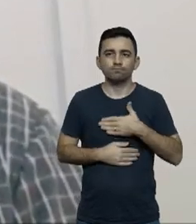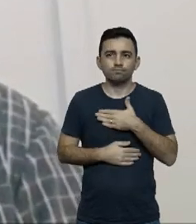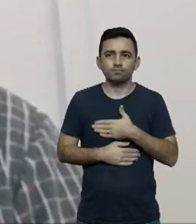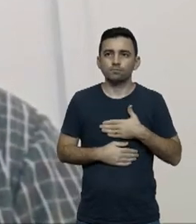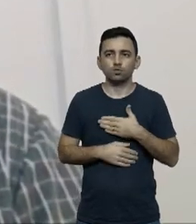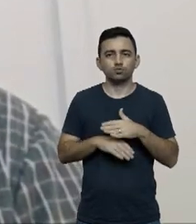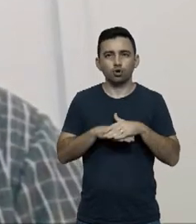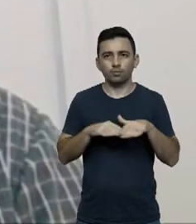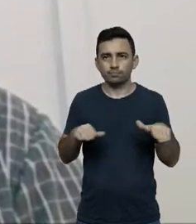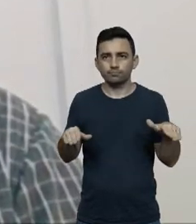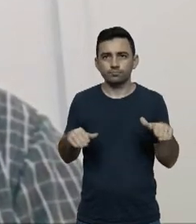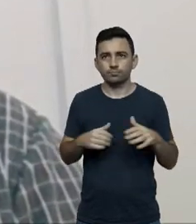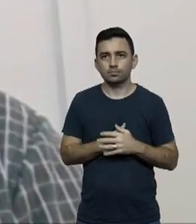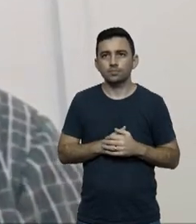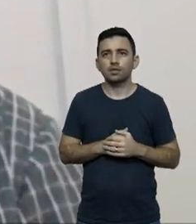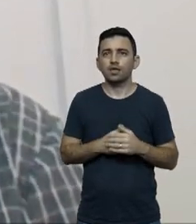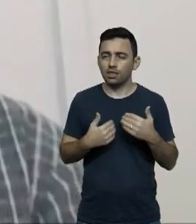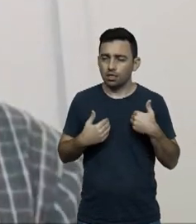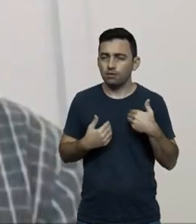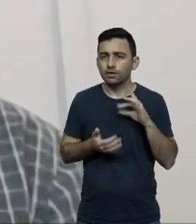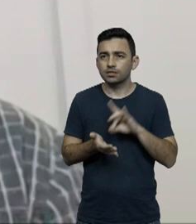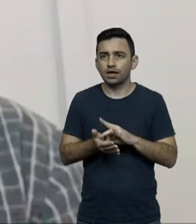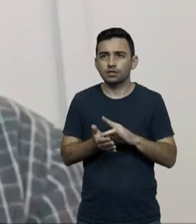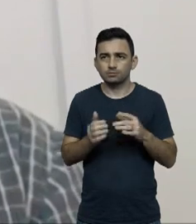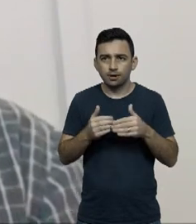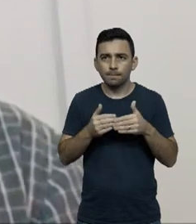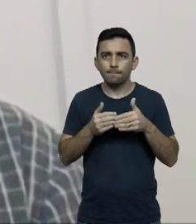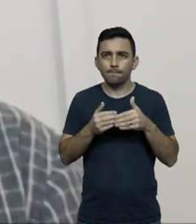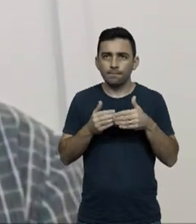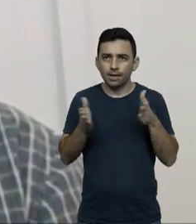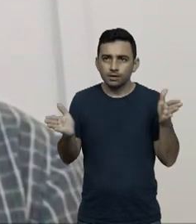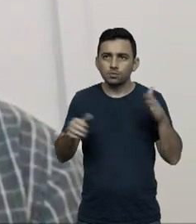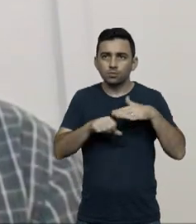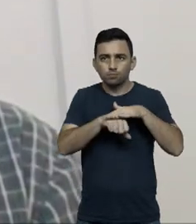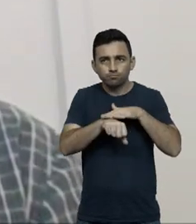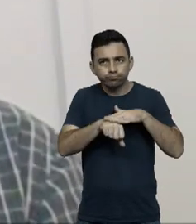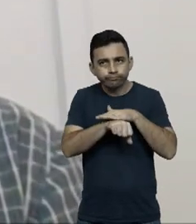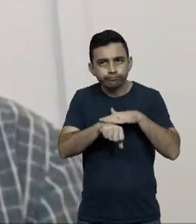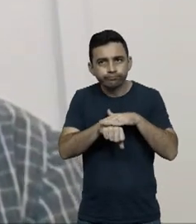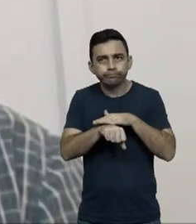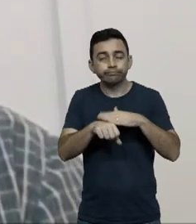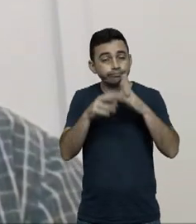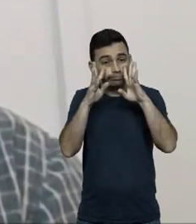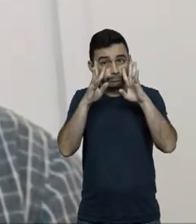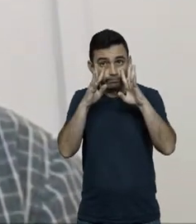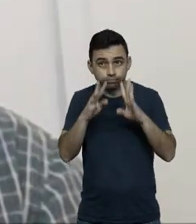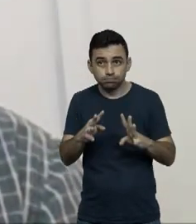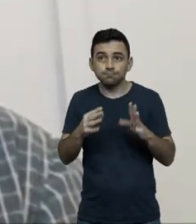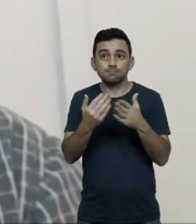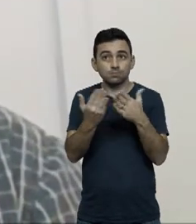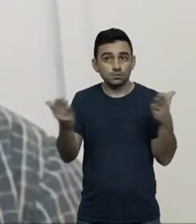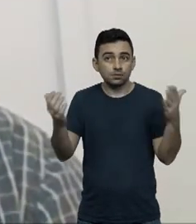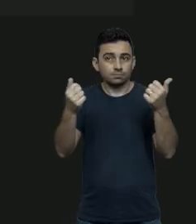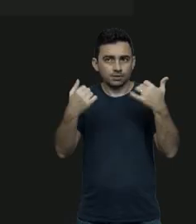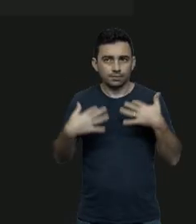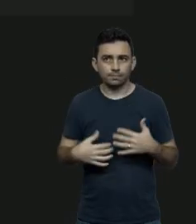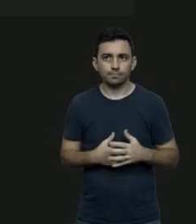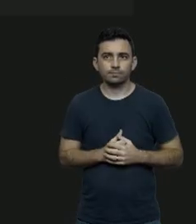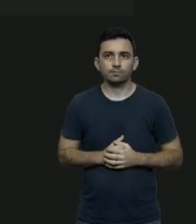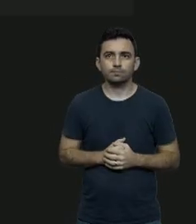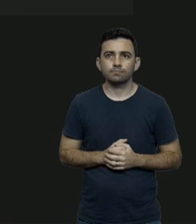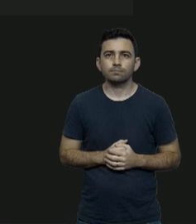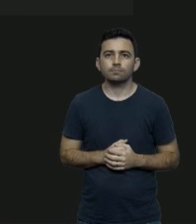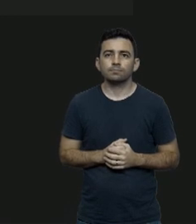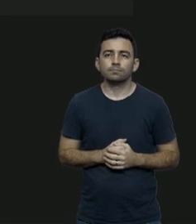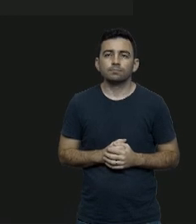acho que era isso tô tô realmente aberto aqui a a conversar EA ouvir tudo tem para seguir obrigada